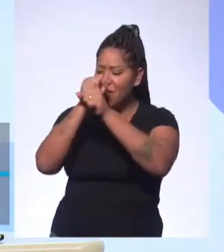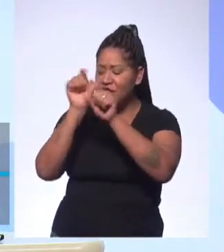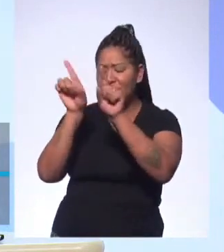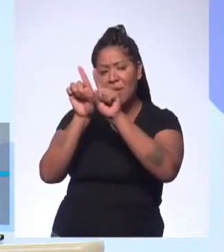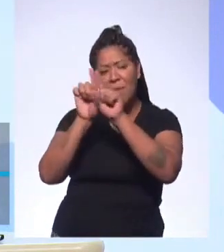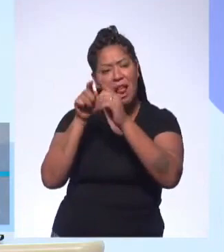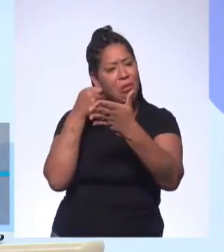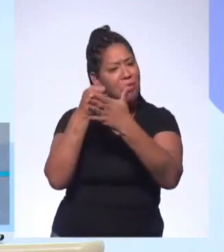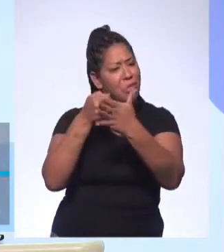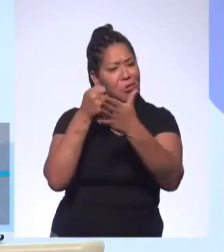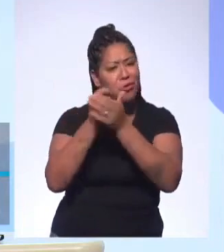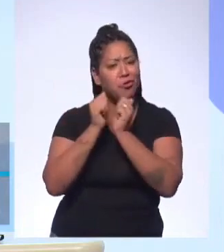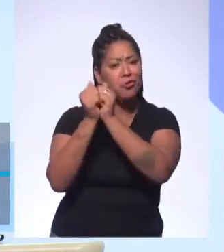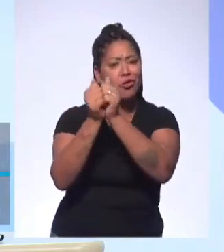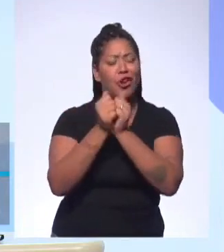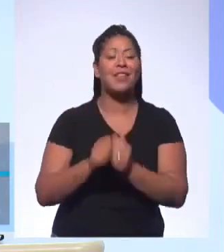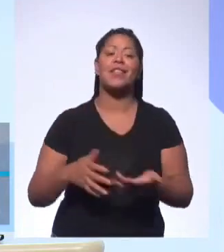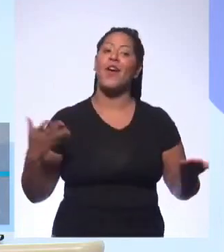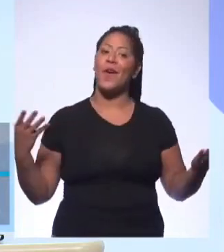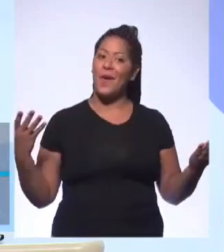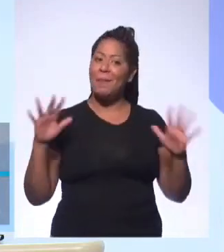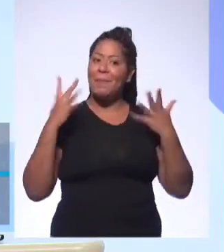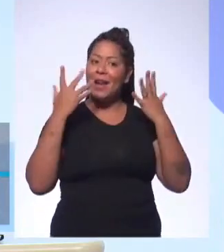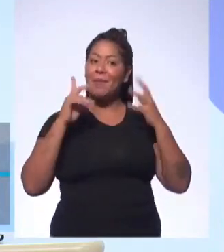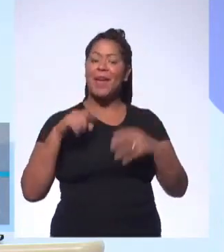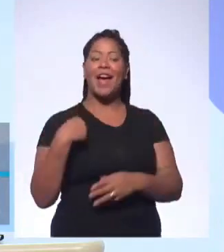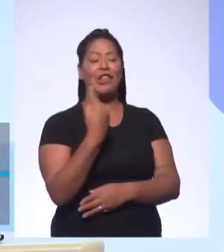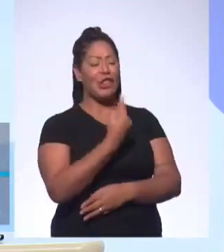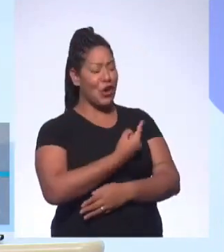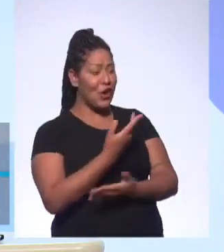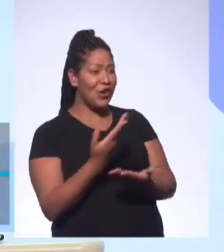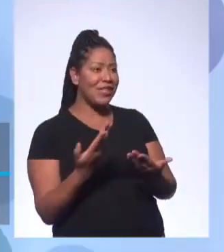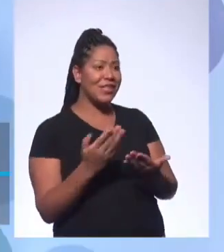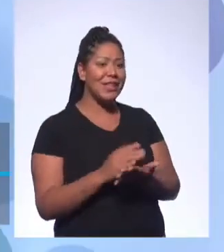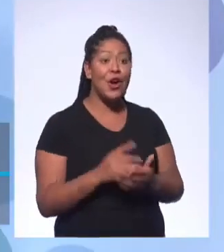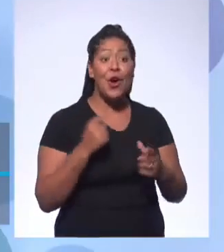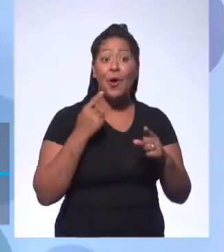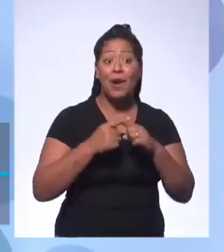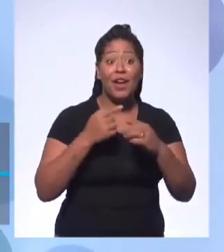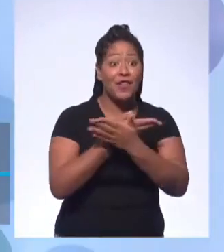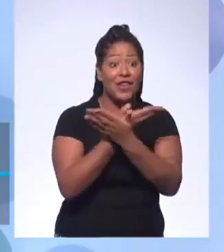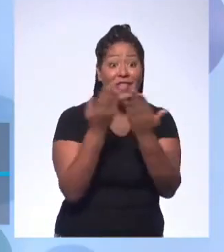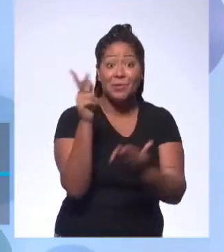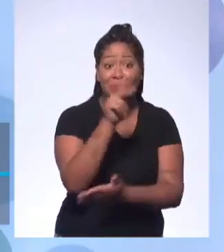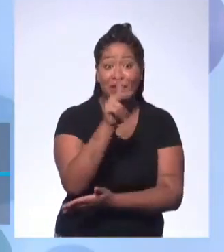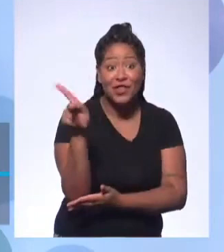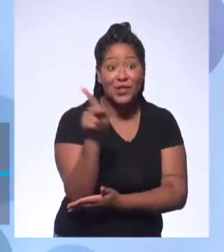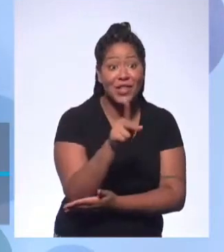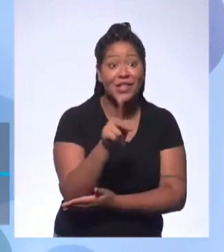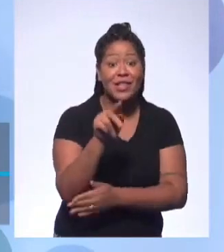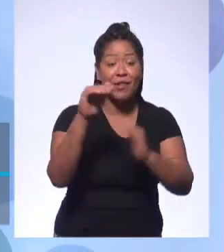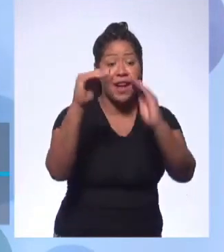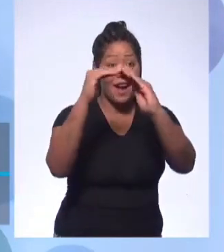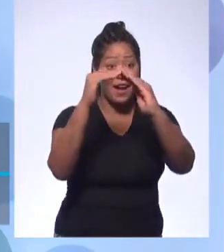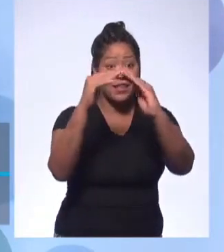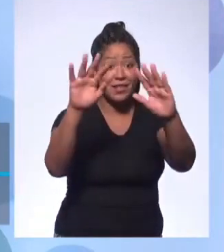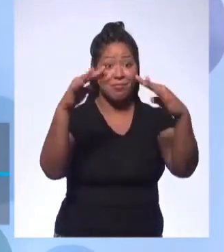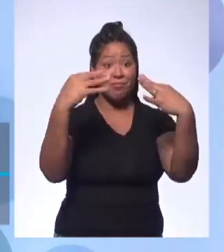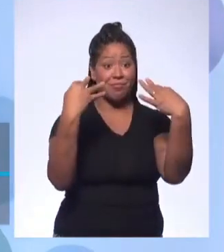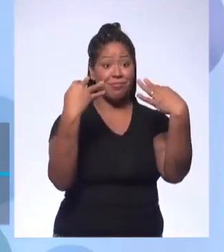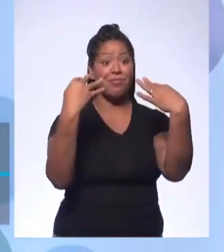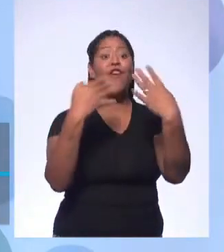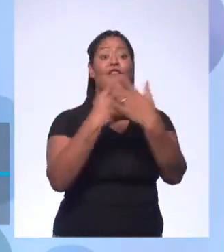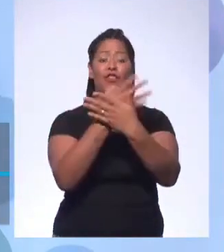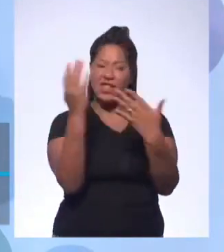época, parabéns. Parabéns a todos nós, né? Essa que é a questão. Sim, vocês professores que estão aí deste lado, né, muito